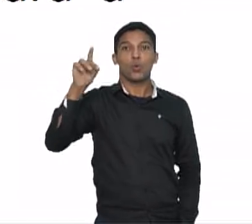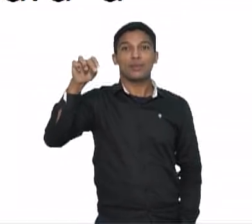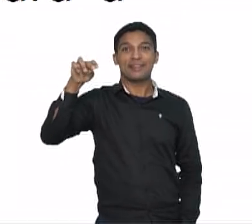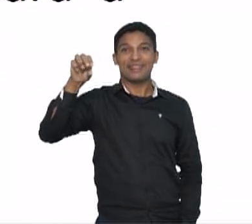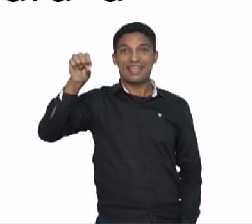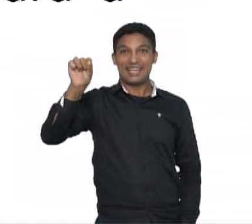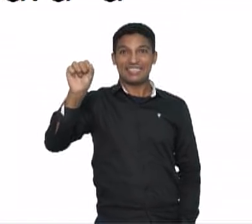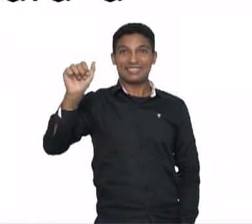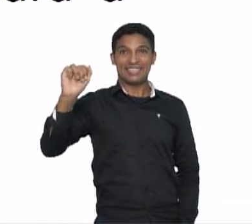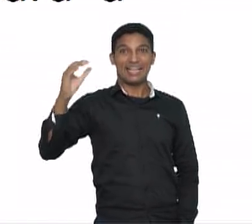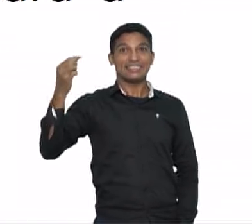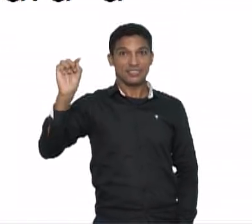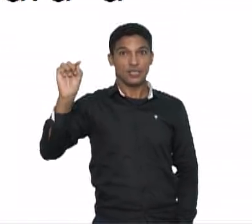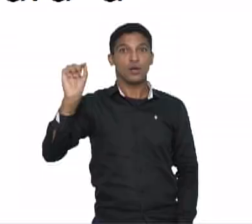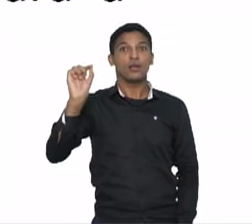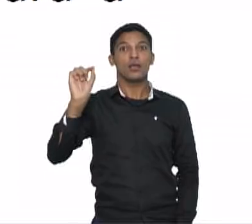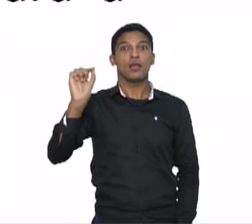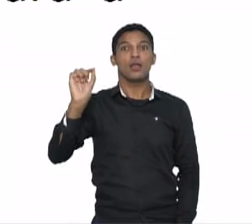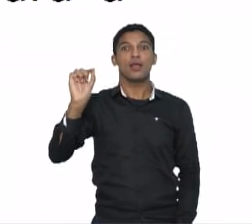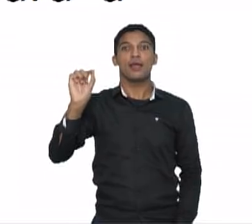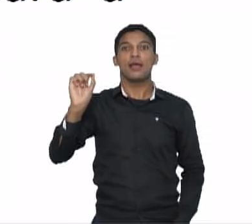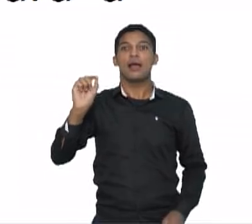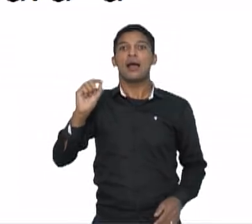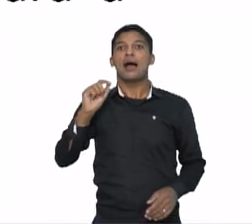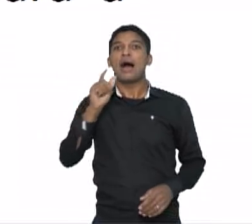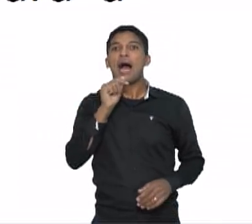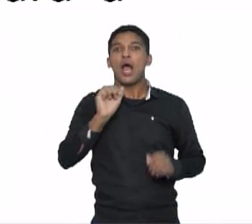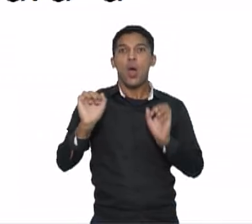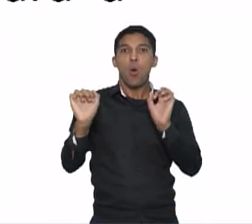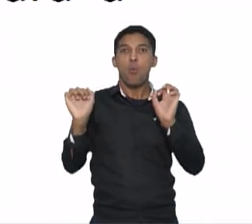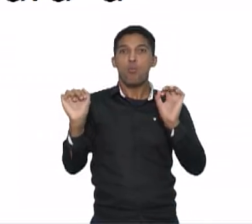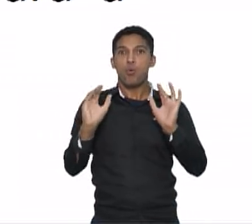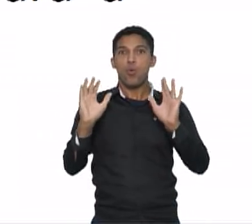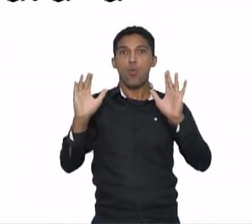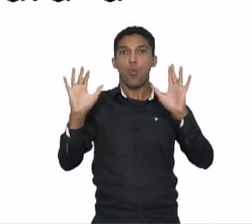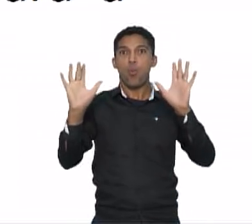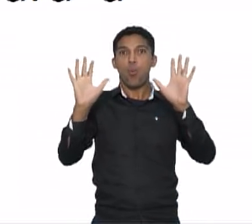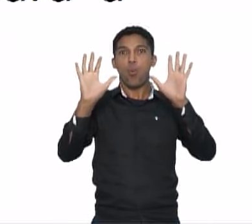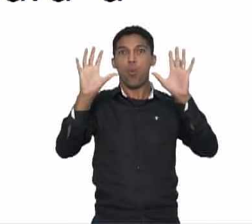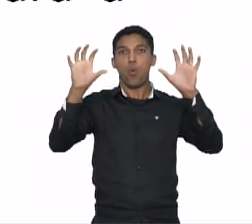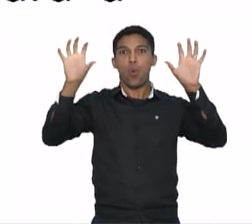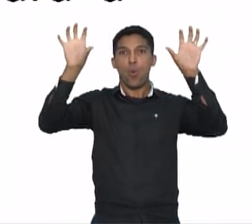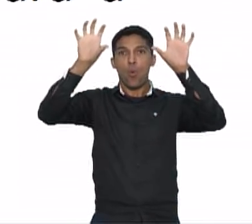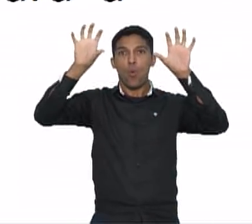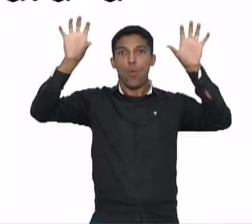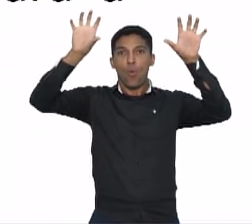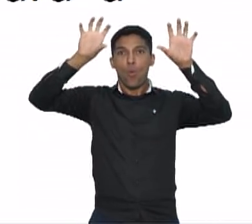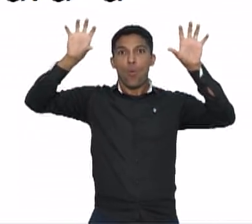acúmulo de vapor de água na atmosfera, formando nuvens.